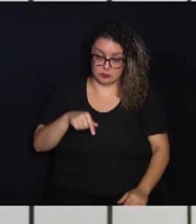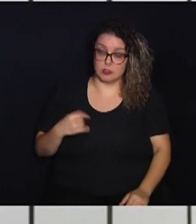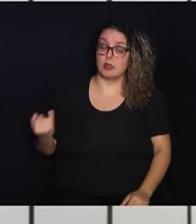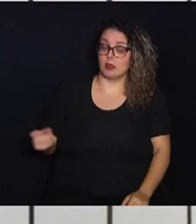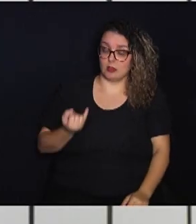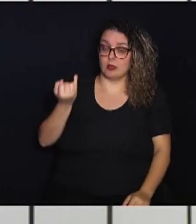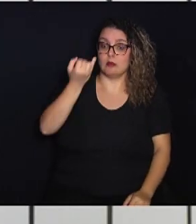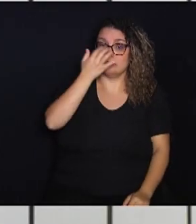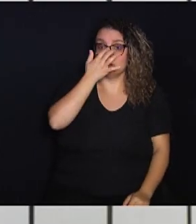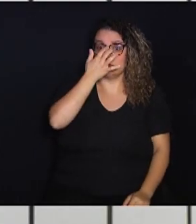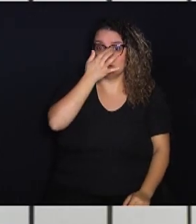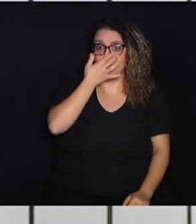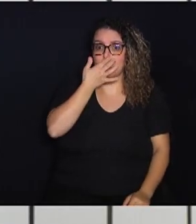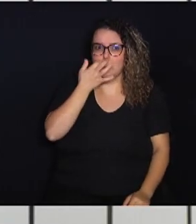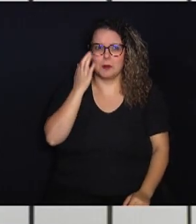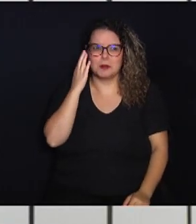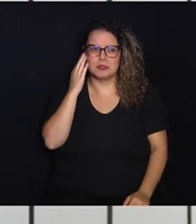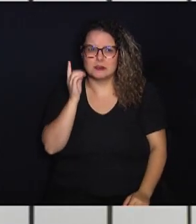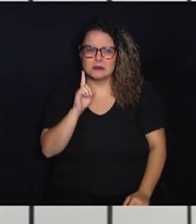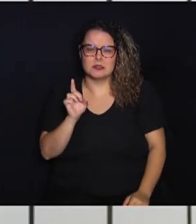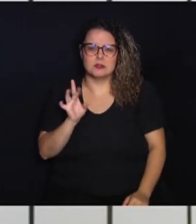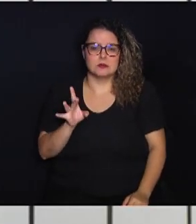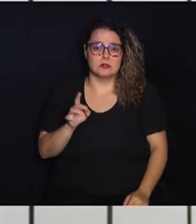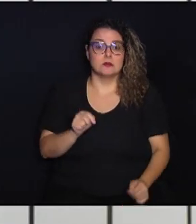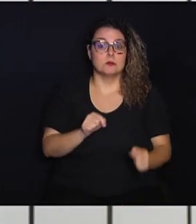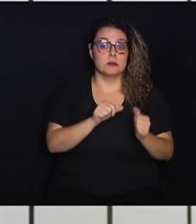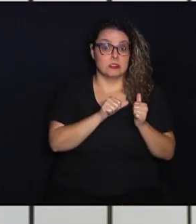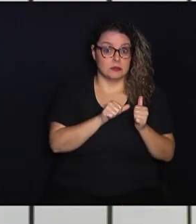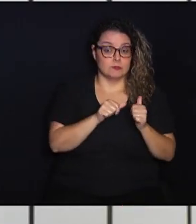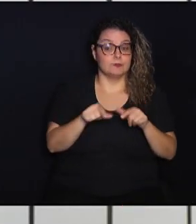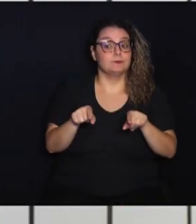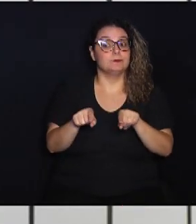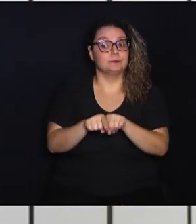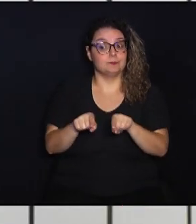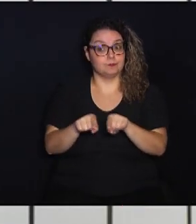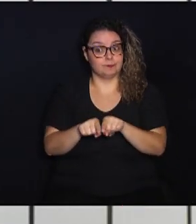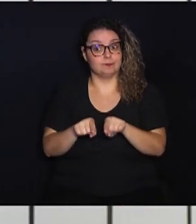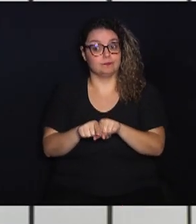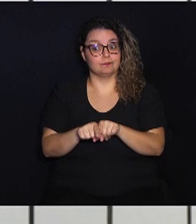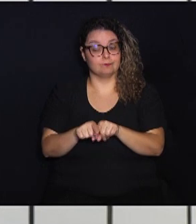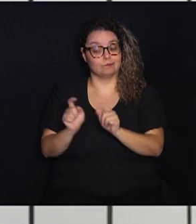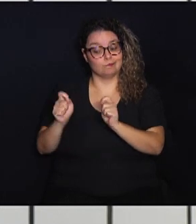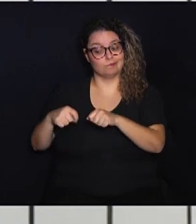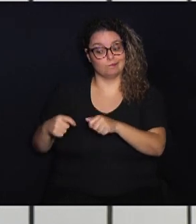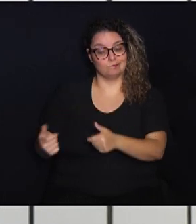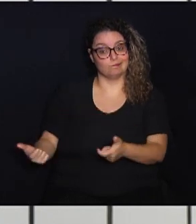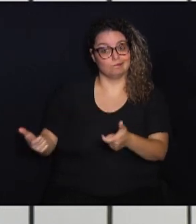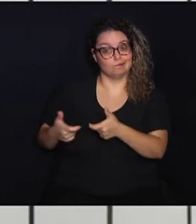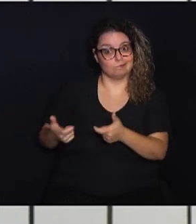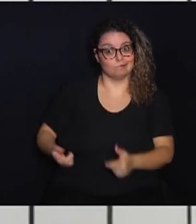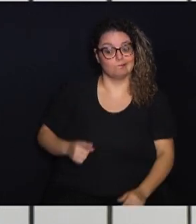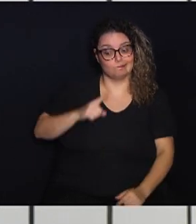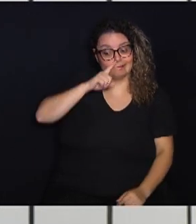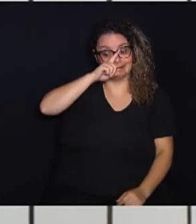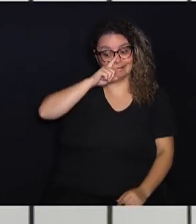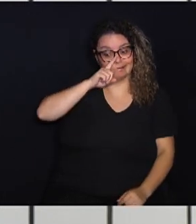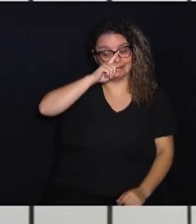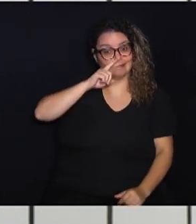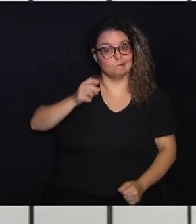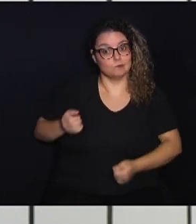essencial entender não apenas os seus benefícios, mas também os potenciais perigos que